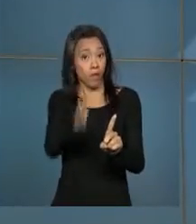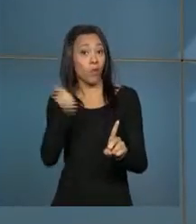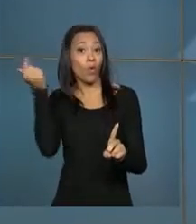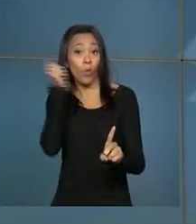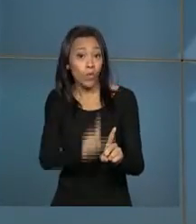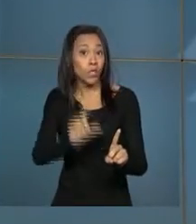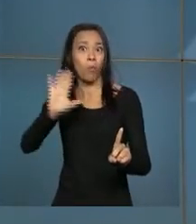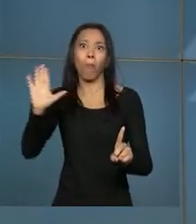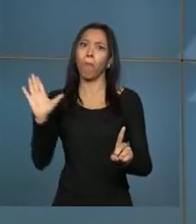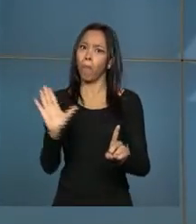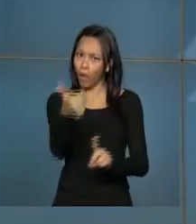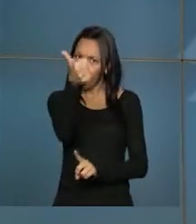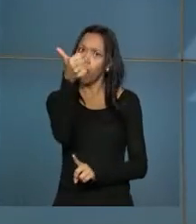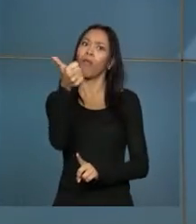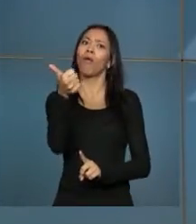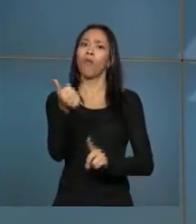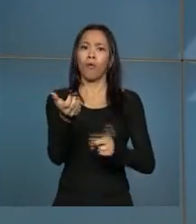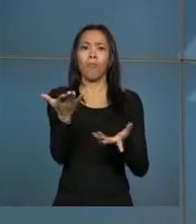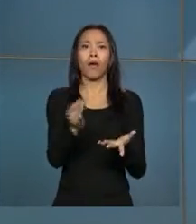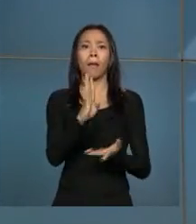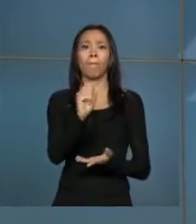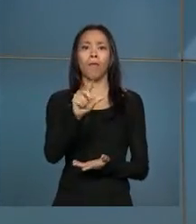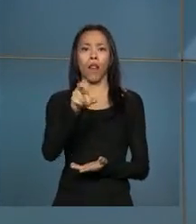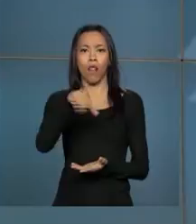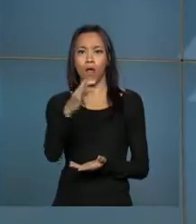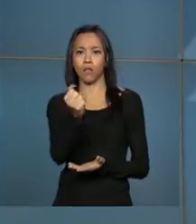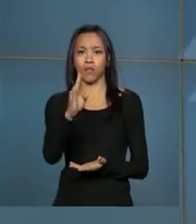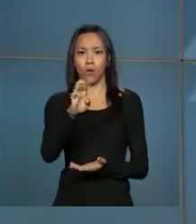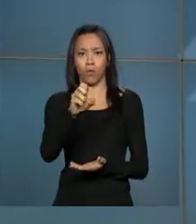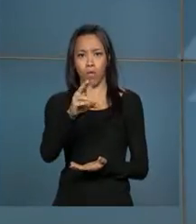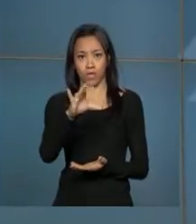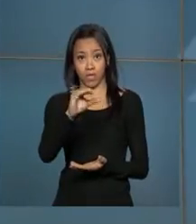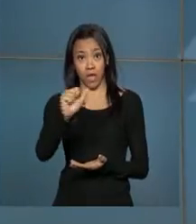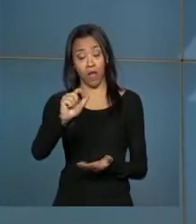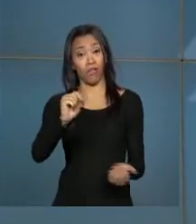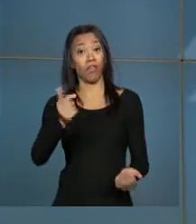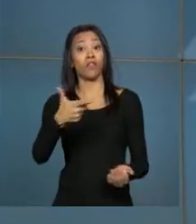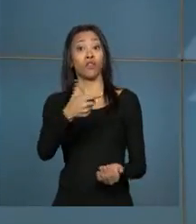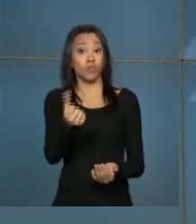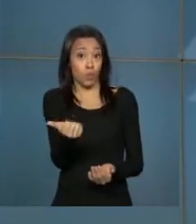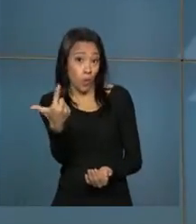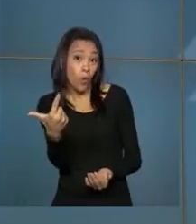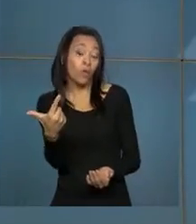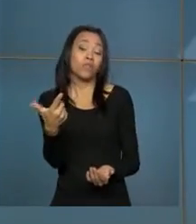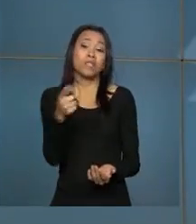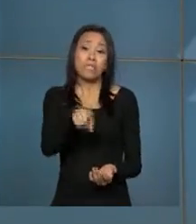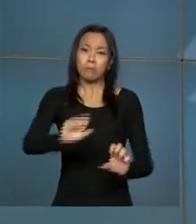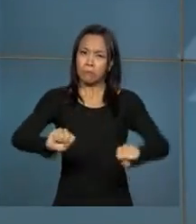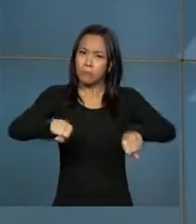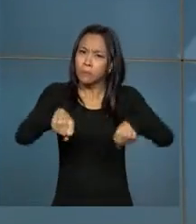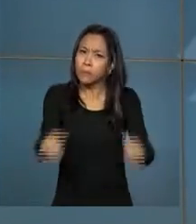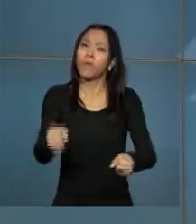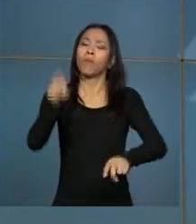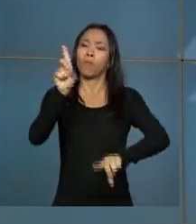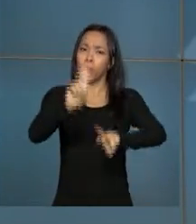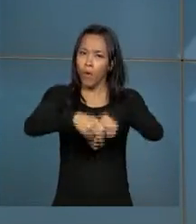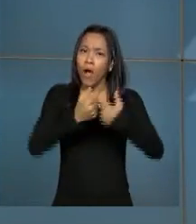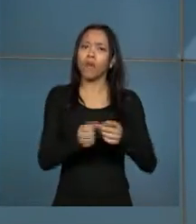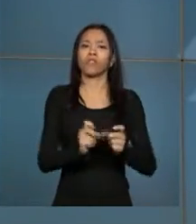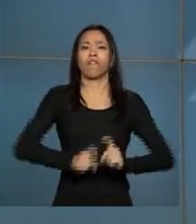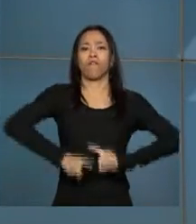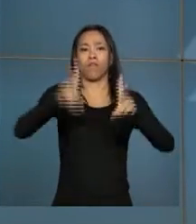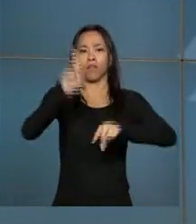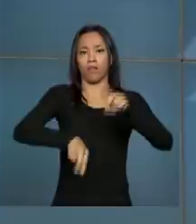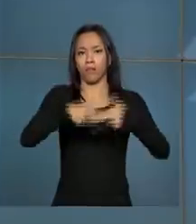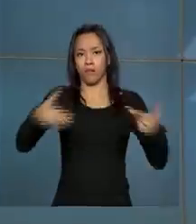o melhor resultado para a balança comercial do mês desde 2012. Desempenho puxado principalmente pela exportação recorde de